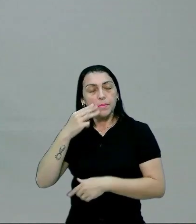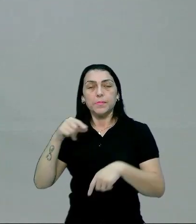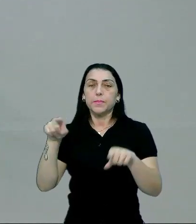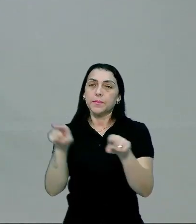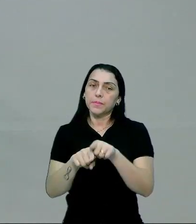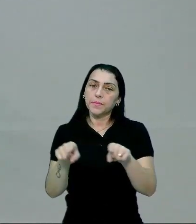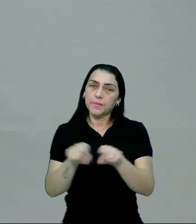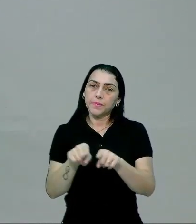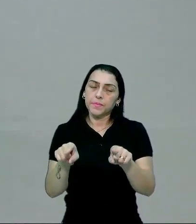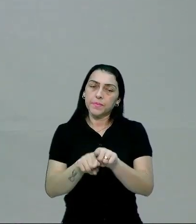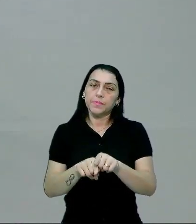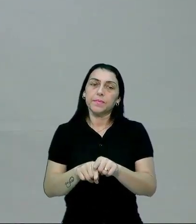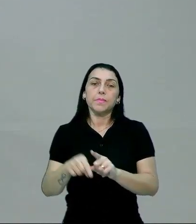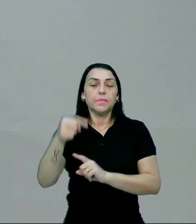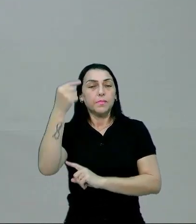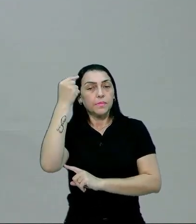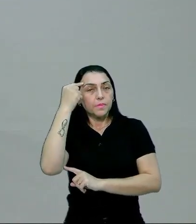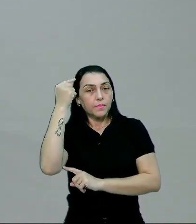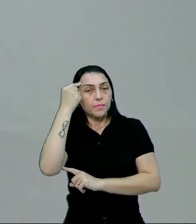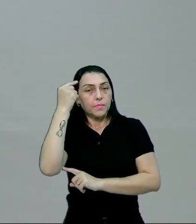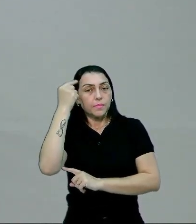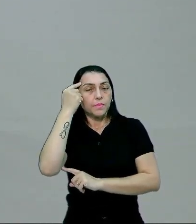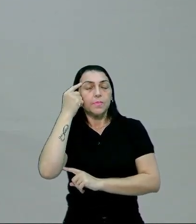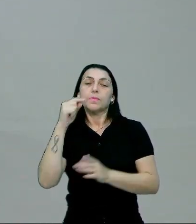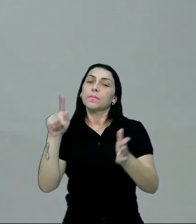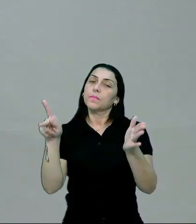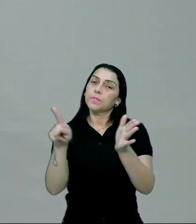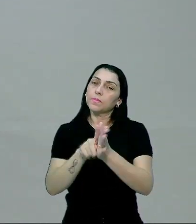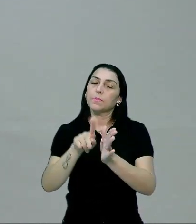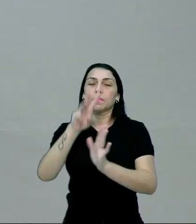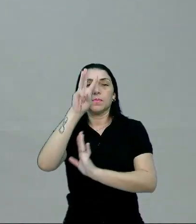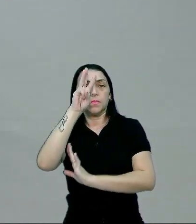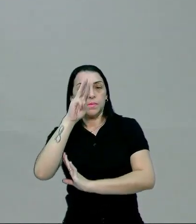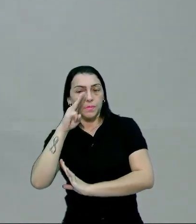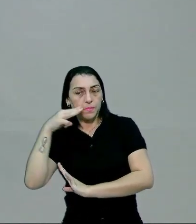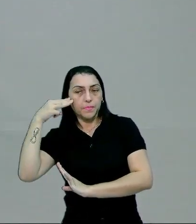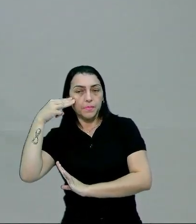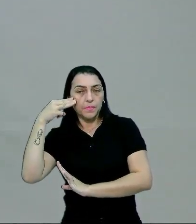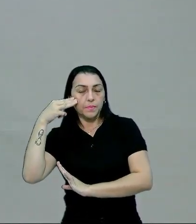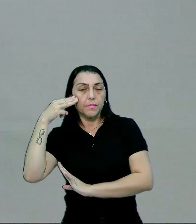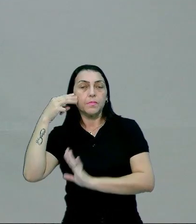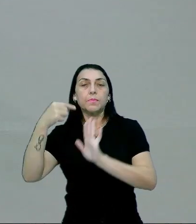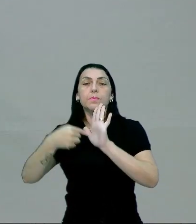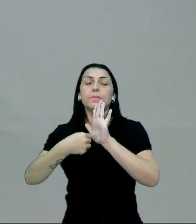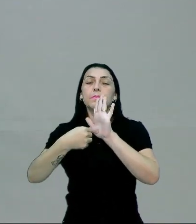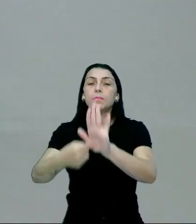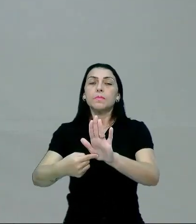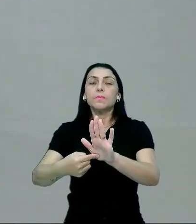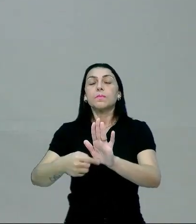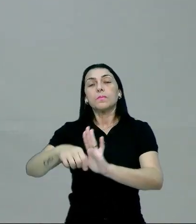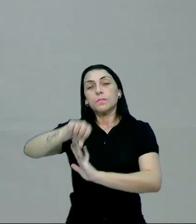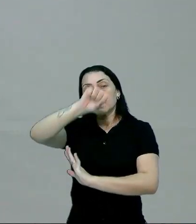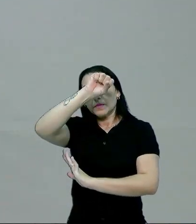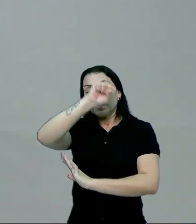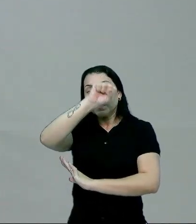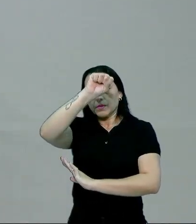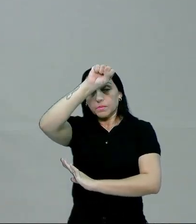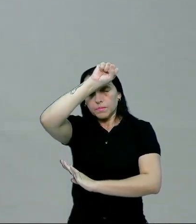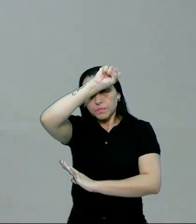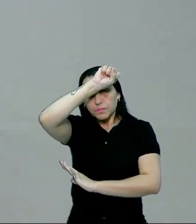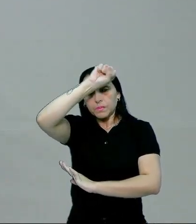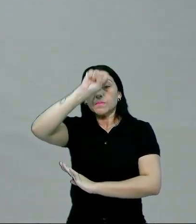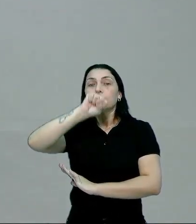claro que o pensamento específico de Karl Marx ele aponta para um socialismo até se chegar